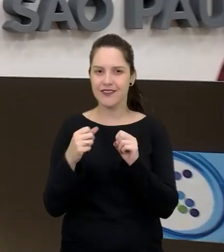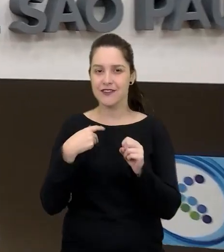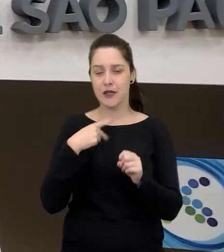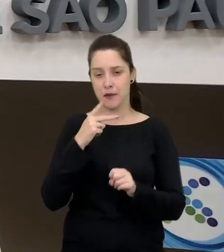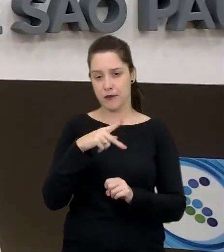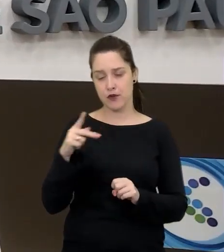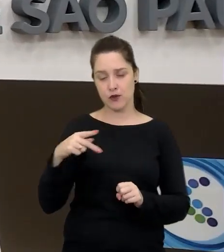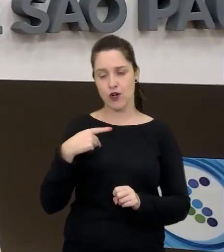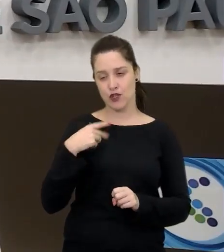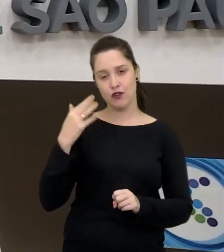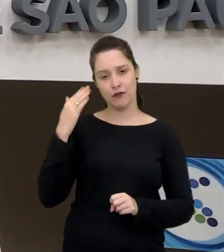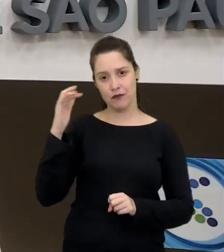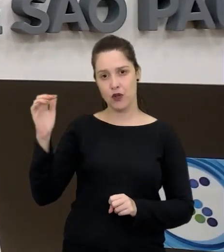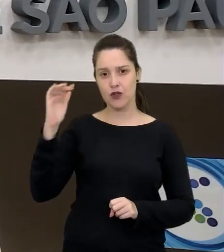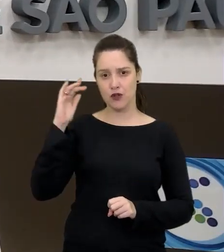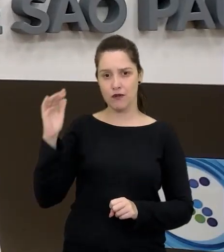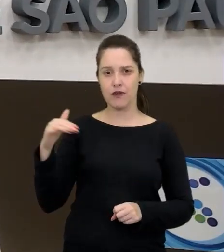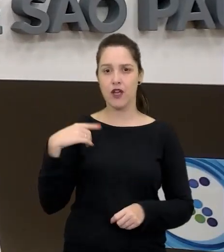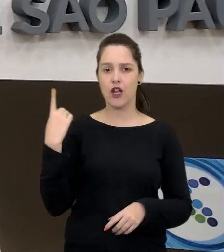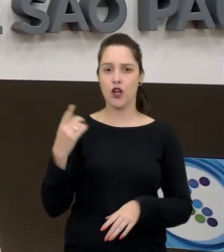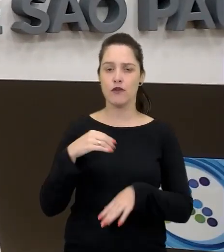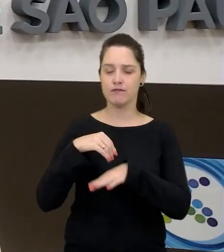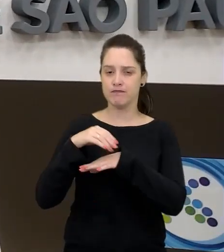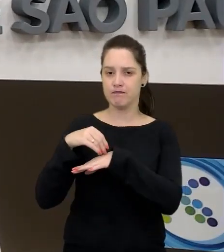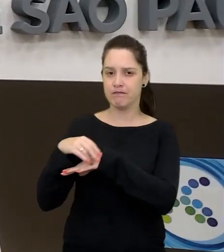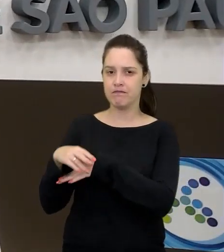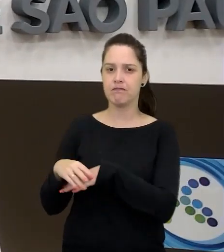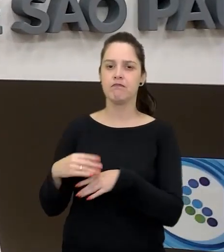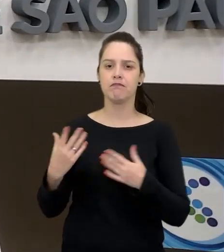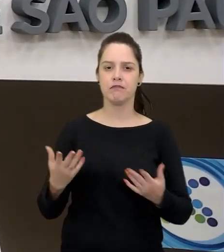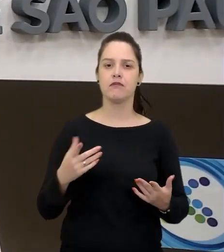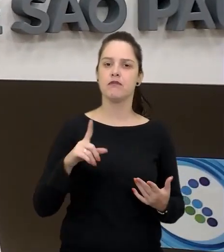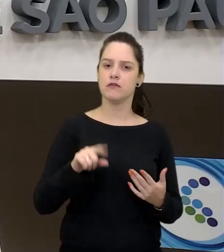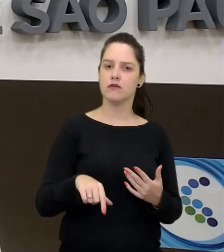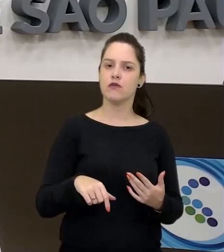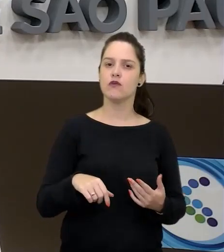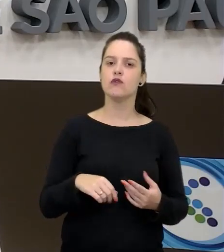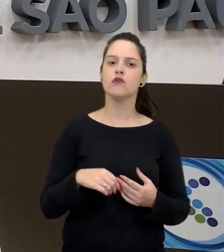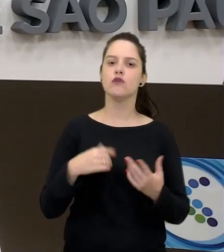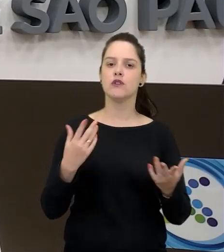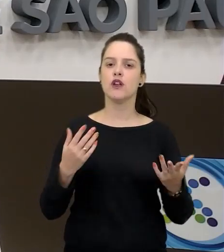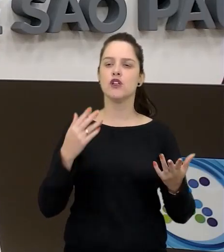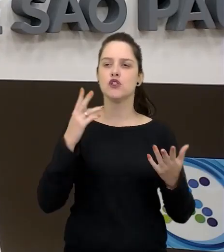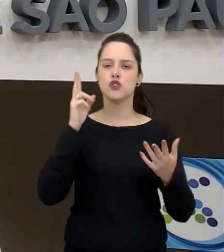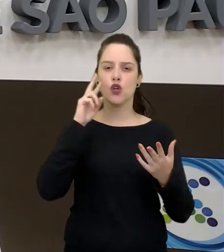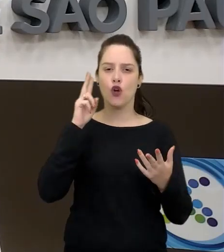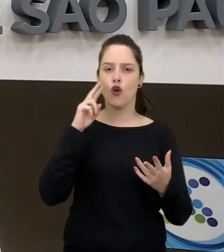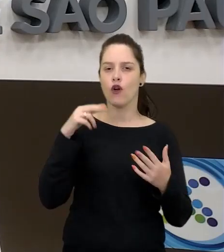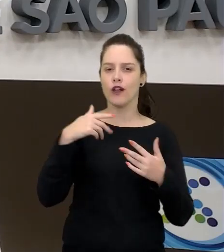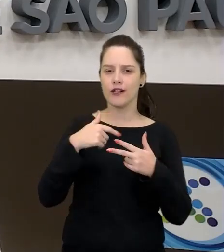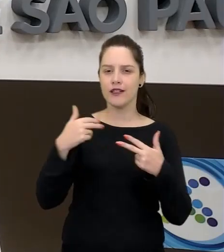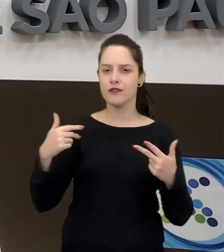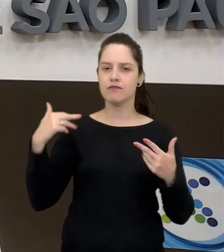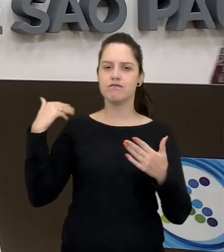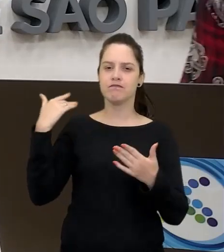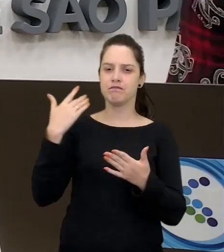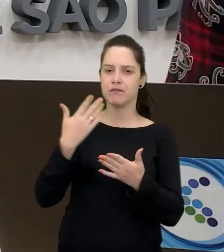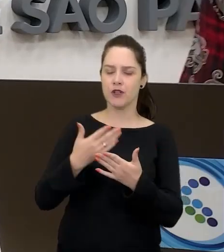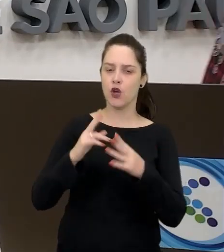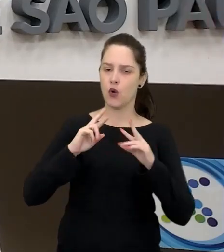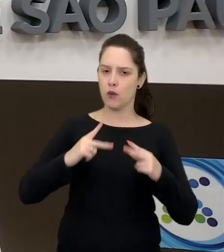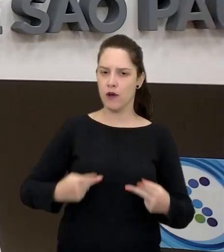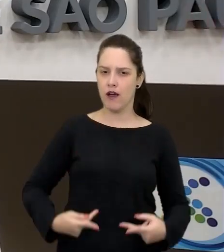de filosofia, mas, de forma geral, os começos, os primórdios, né, da racionalização